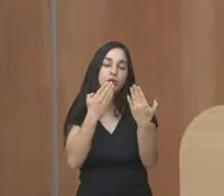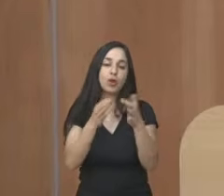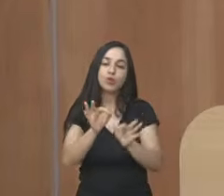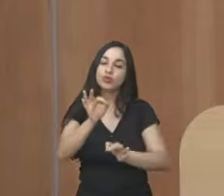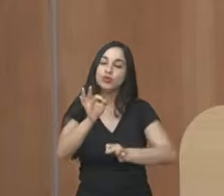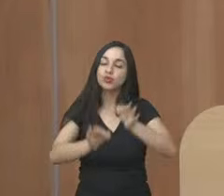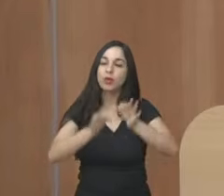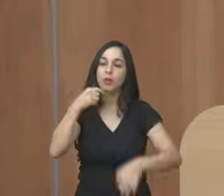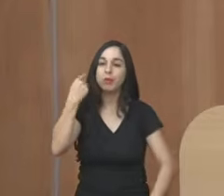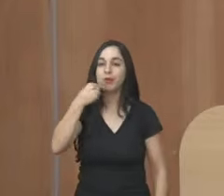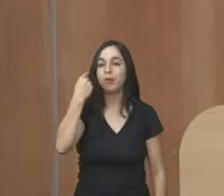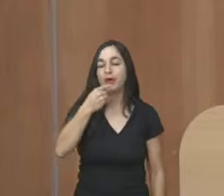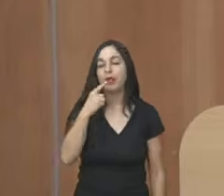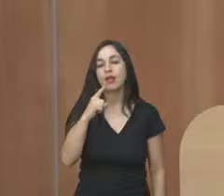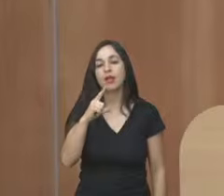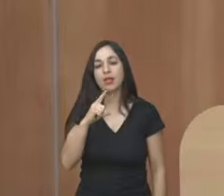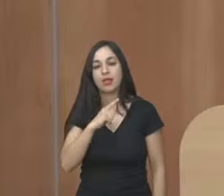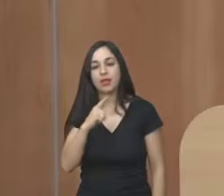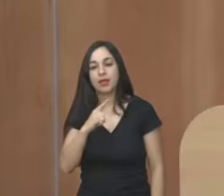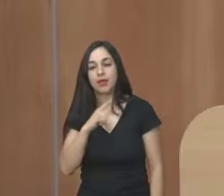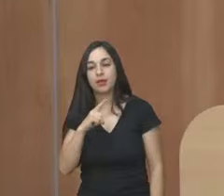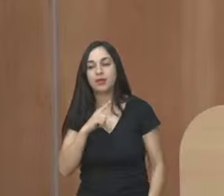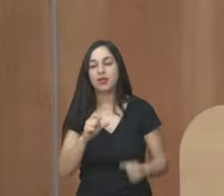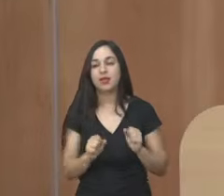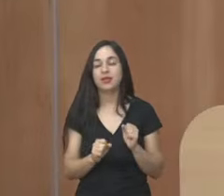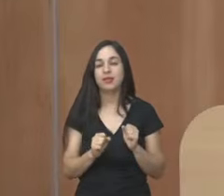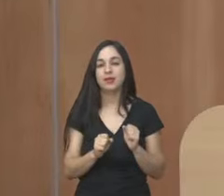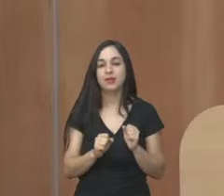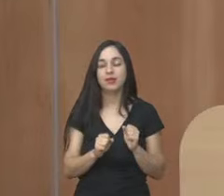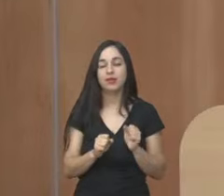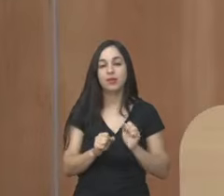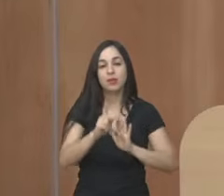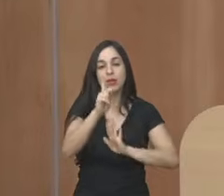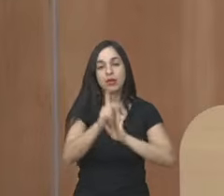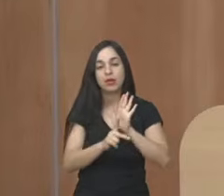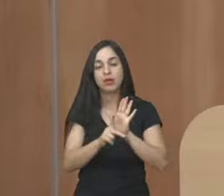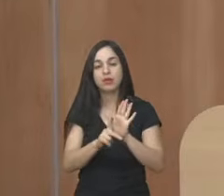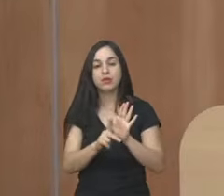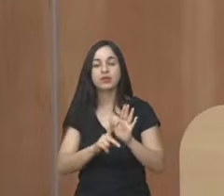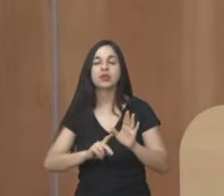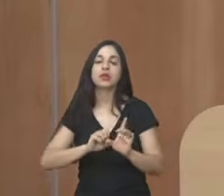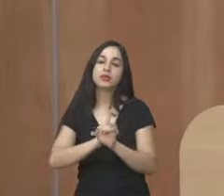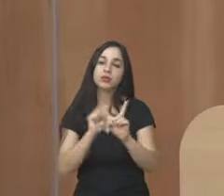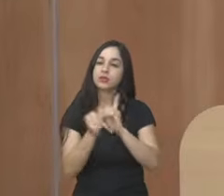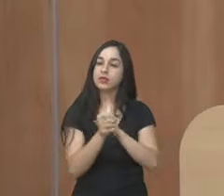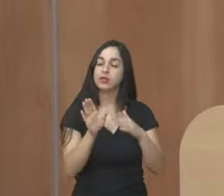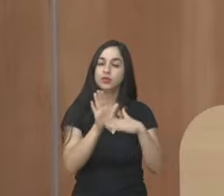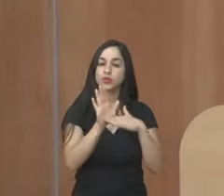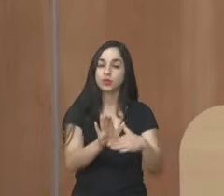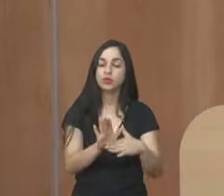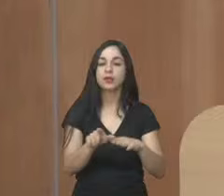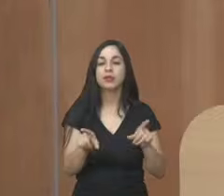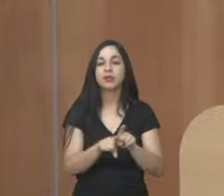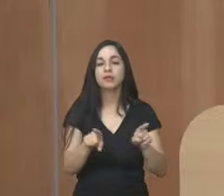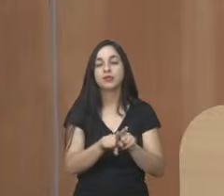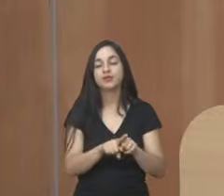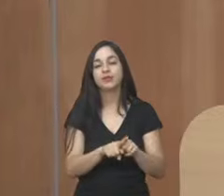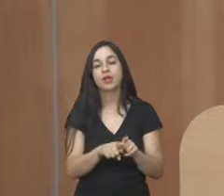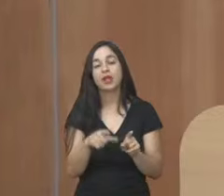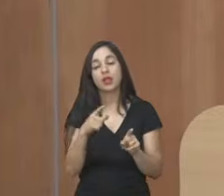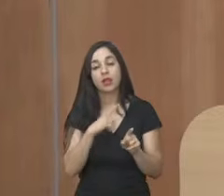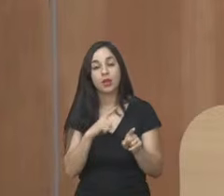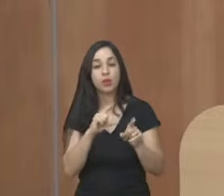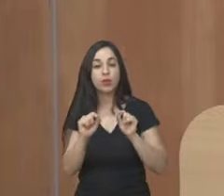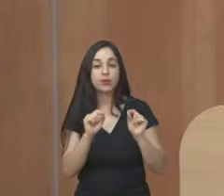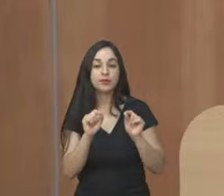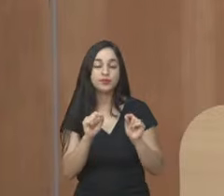implantação e manutenção de programas assistenciais e preventivos. Através de serviço com este segmento